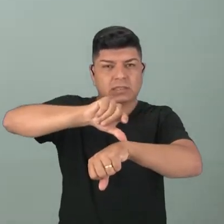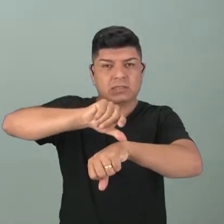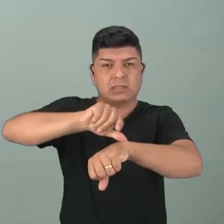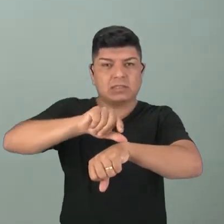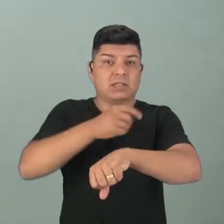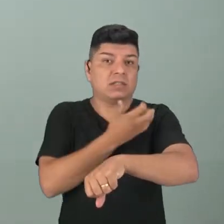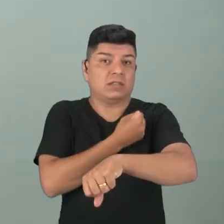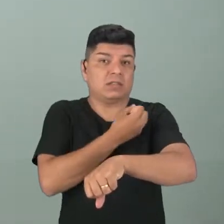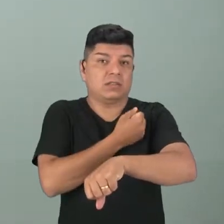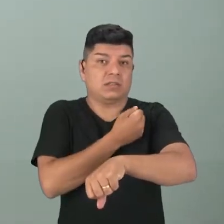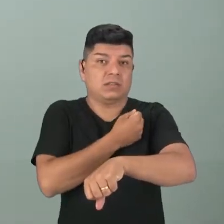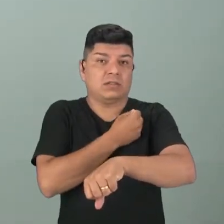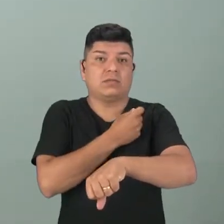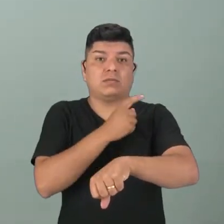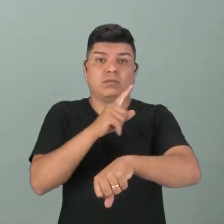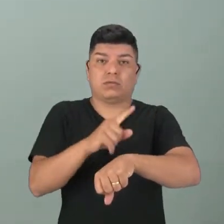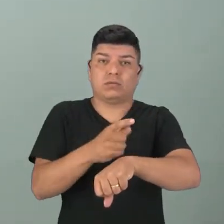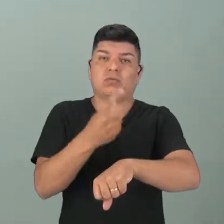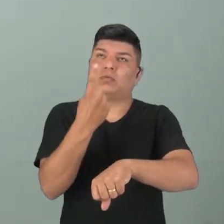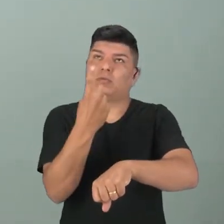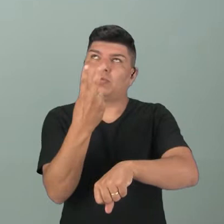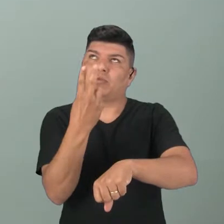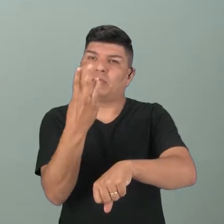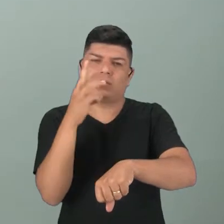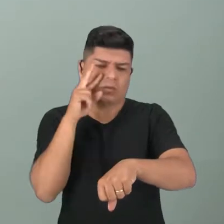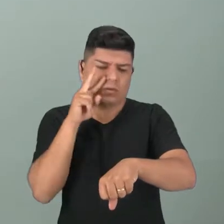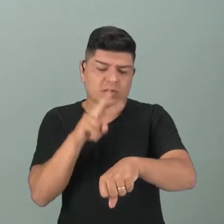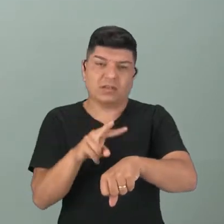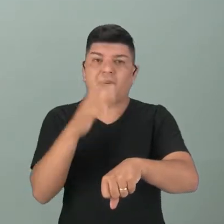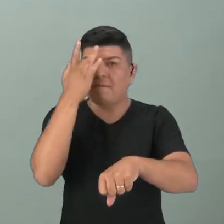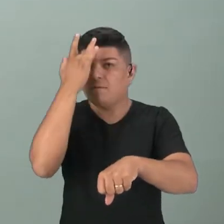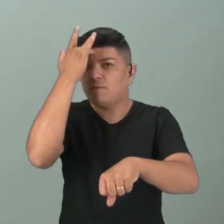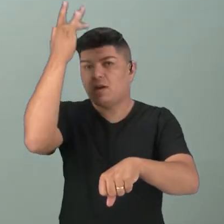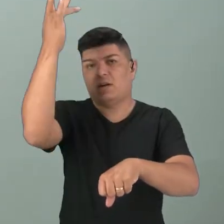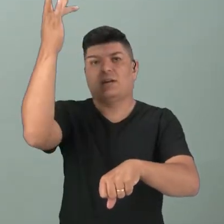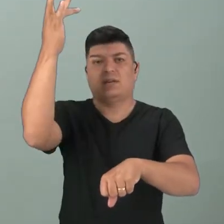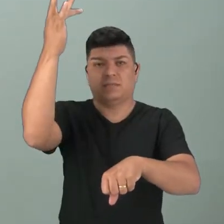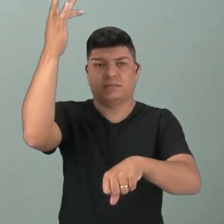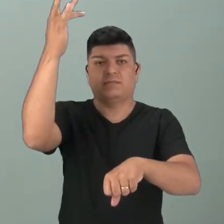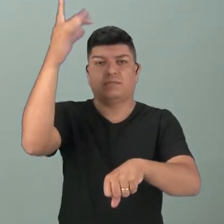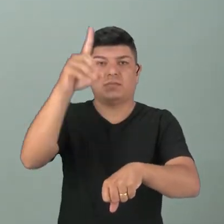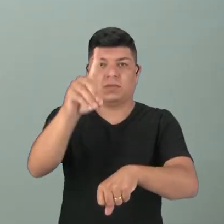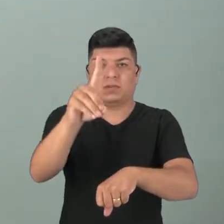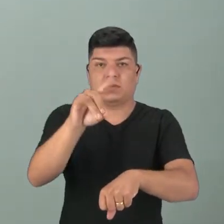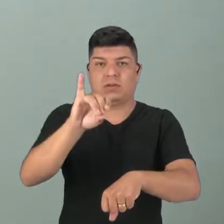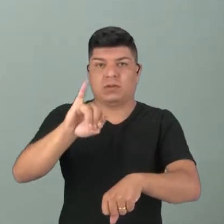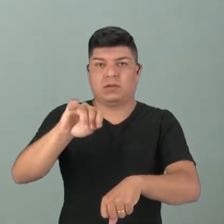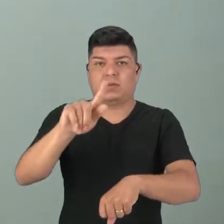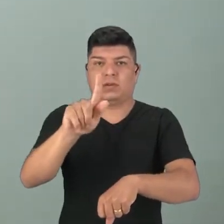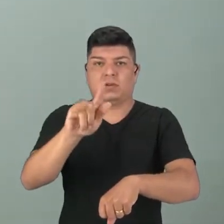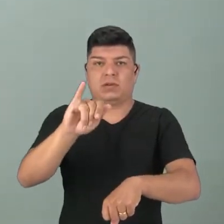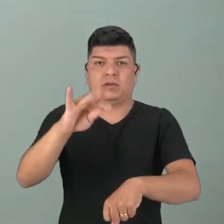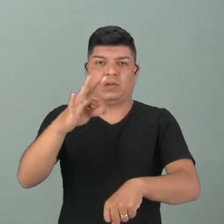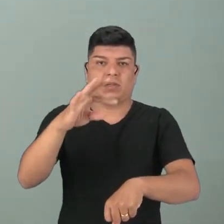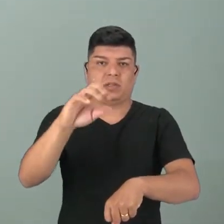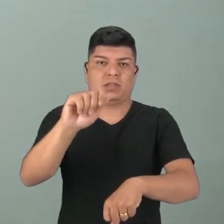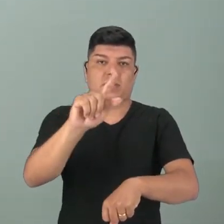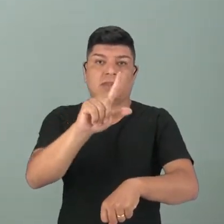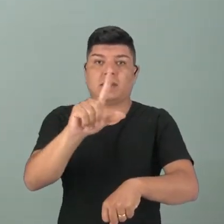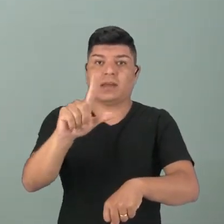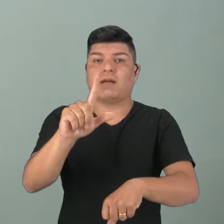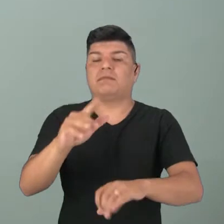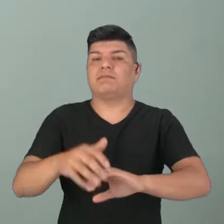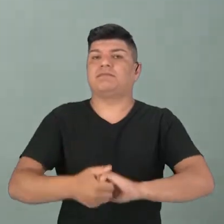digital, muitas vezes é mais fácil, que a gente vê os números e já identifica, né, de cara a hora, os minutos e os segundos que estão passando